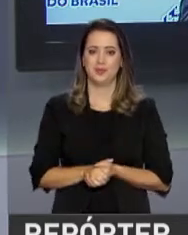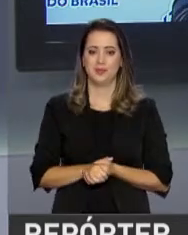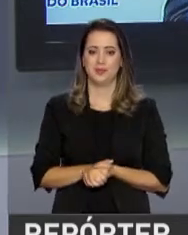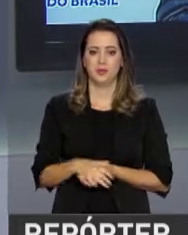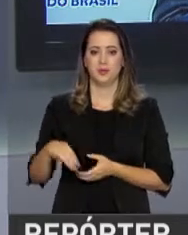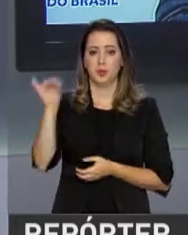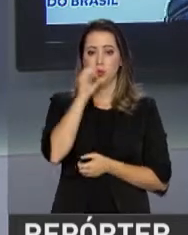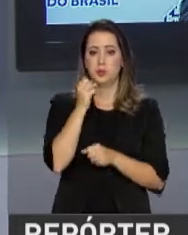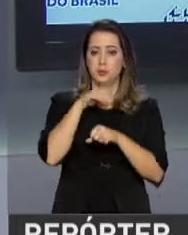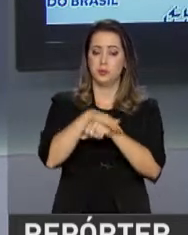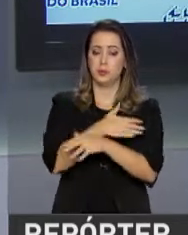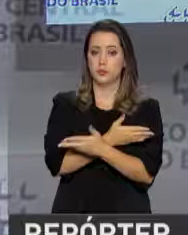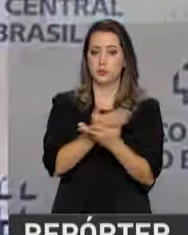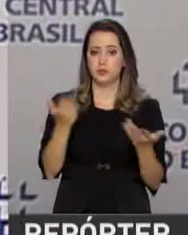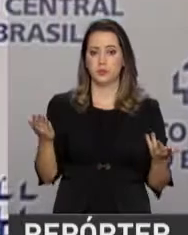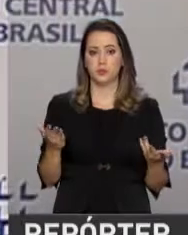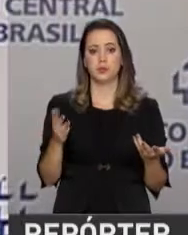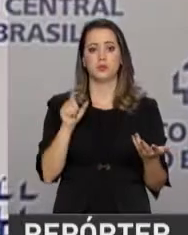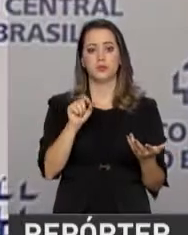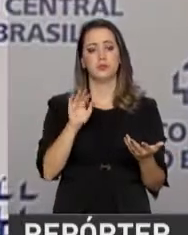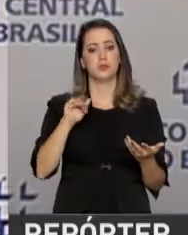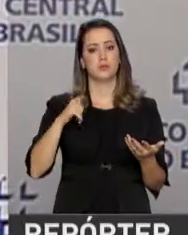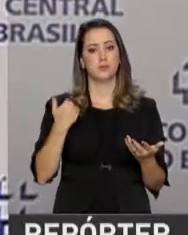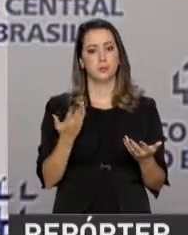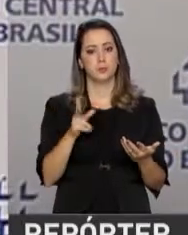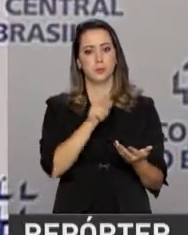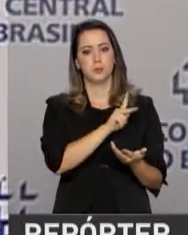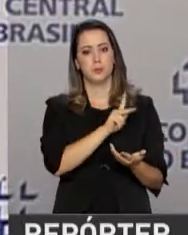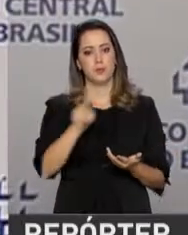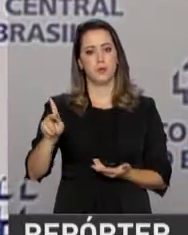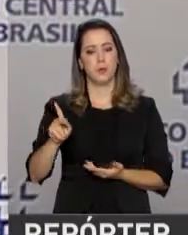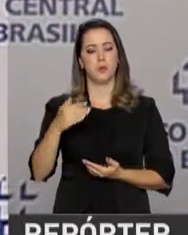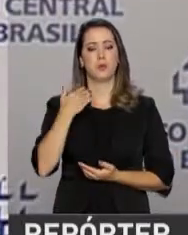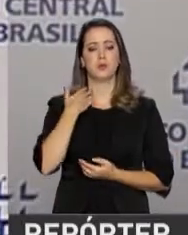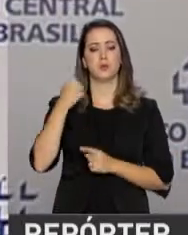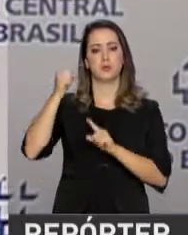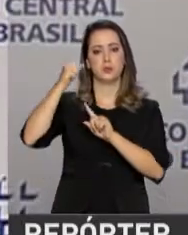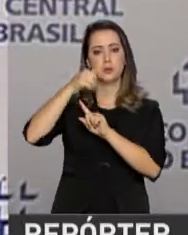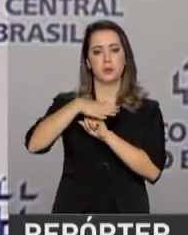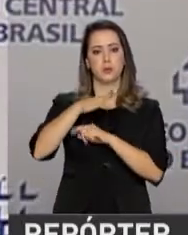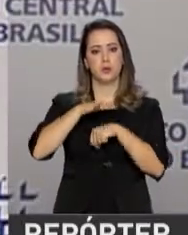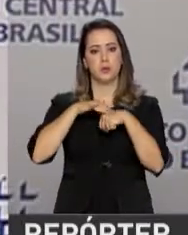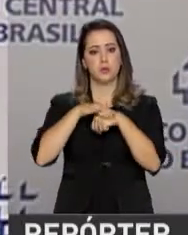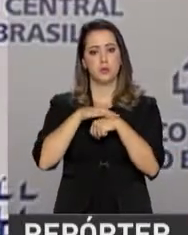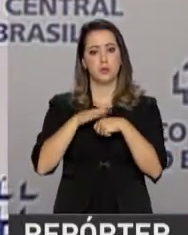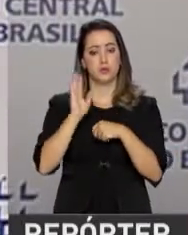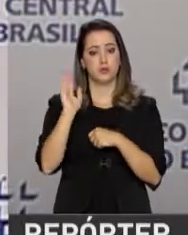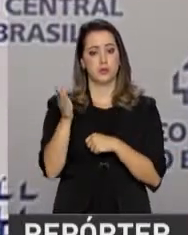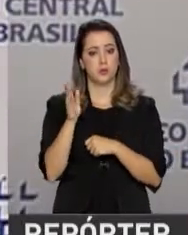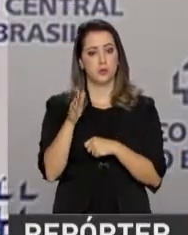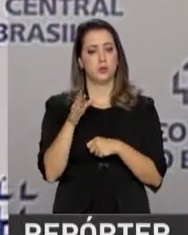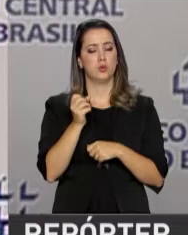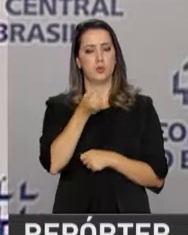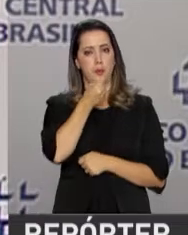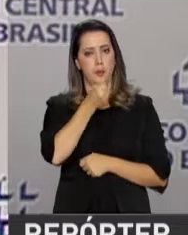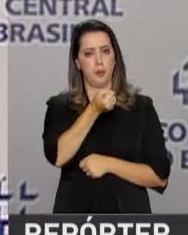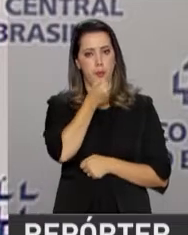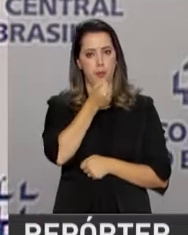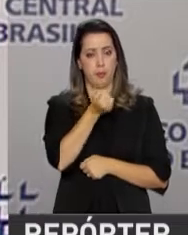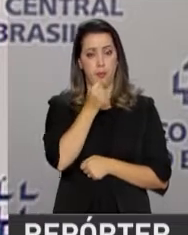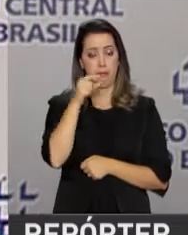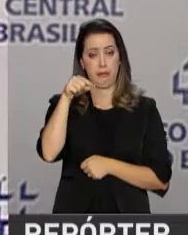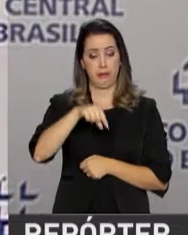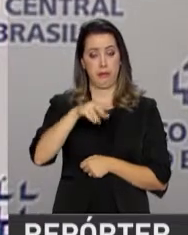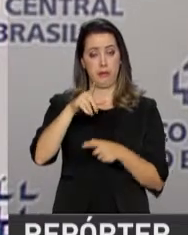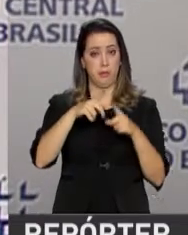Oi, Roberto, boa noite para você, boa noite a todos. Pois é, o presidente do Banco Central, Ilan Goldfein, conversou agora há pouco com os jornalistas na sede do banco